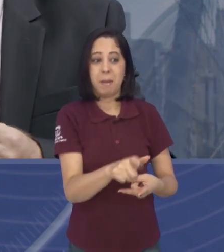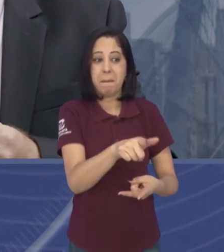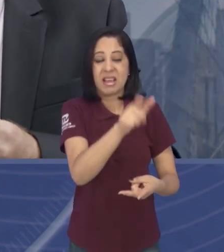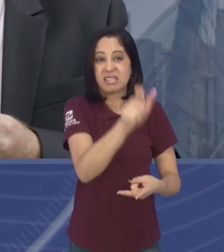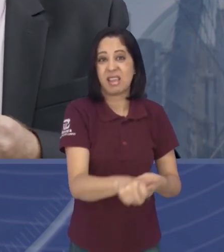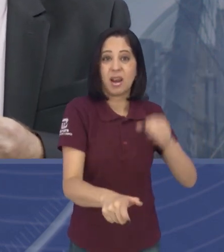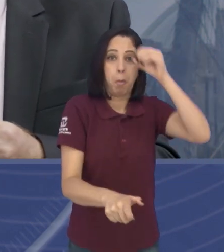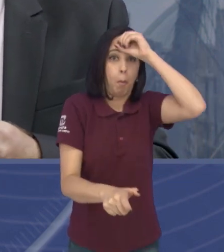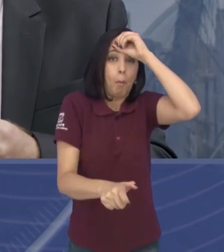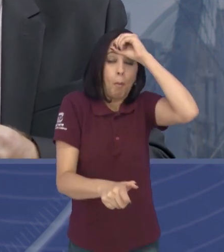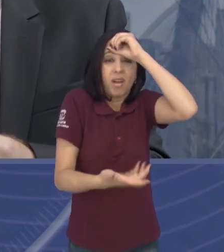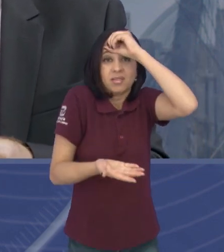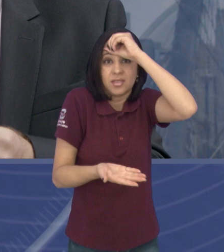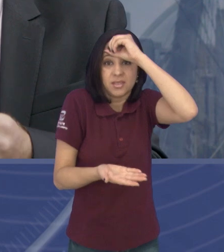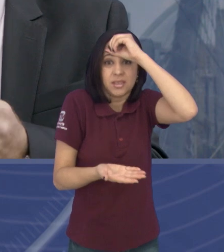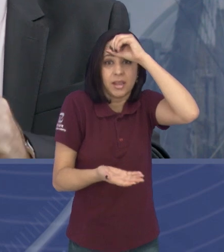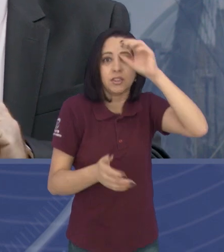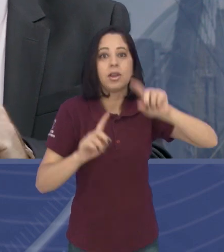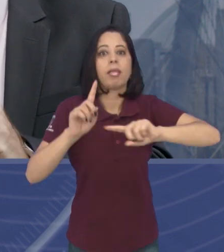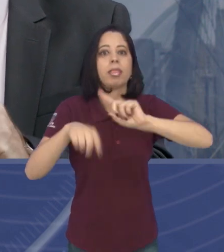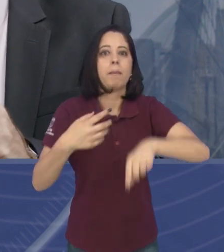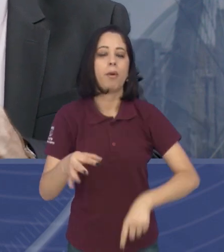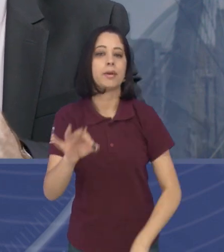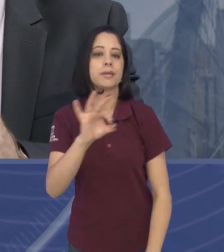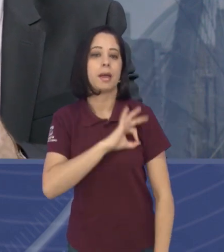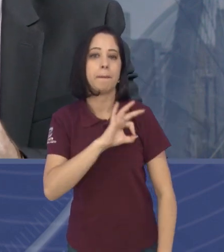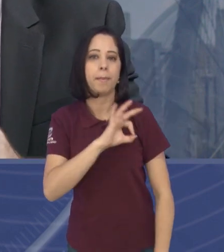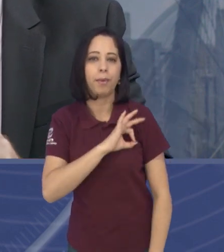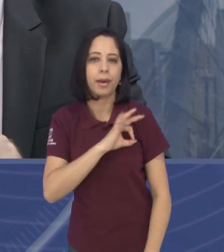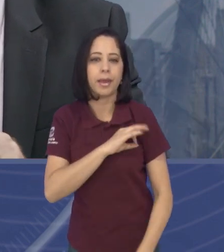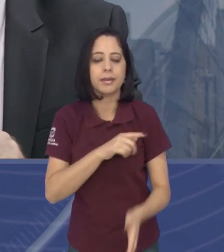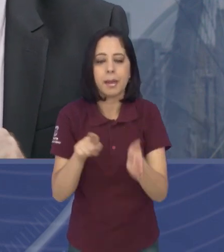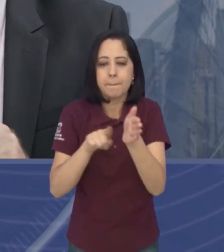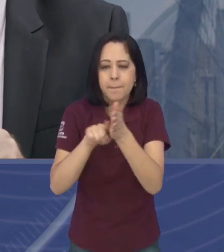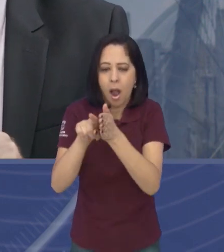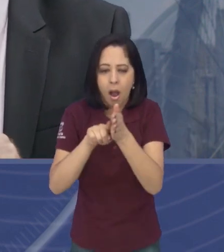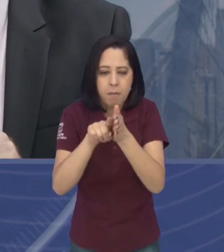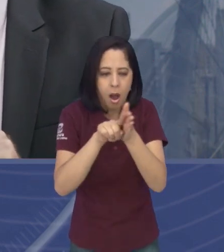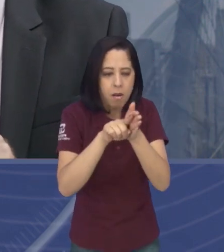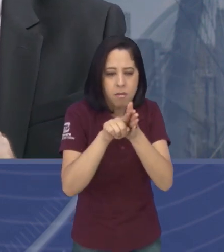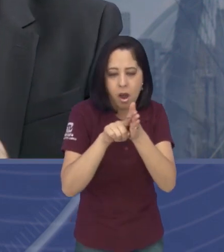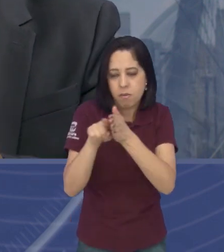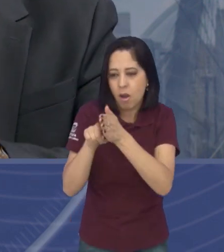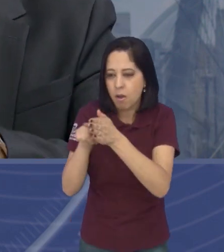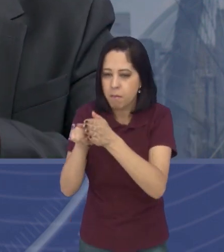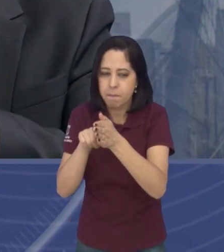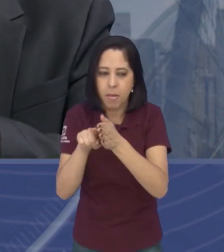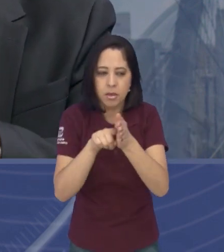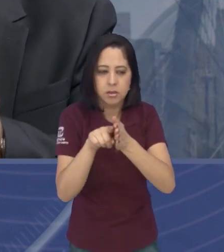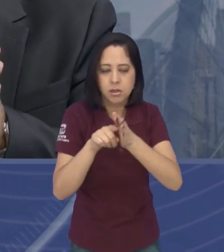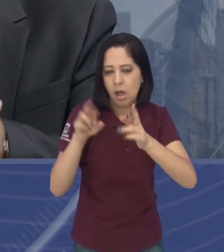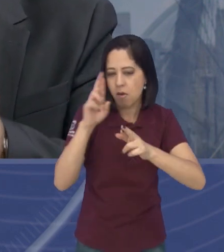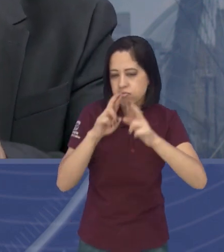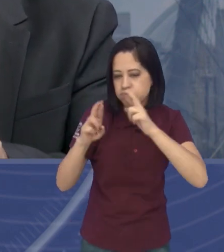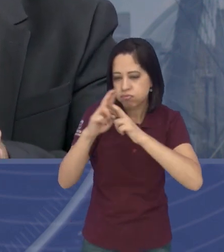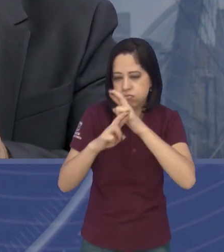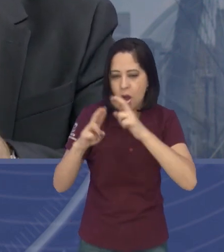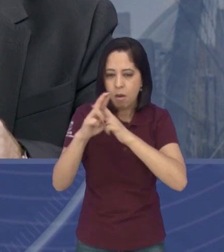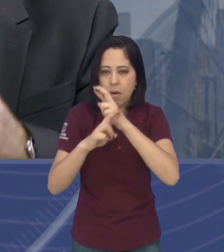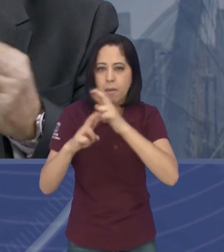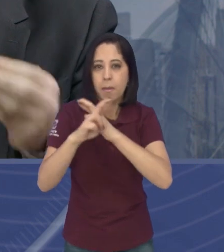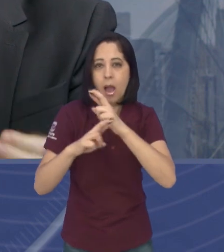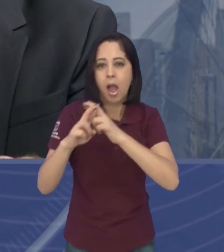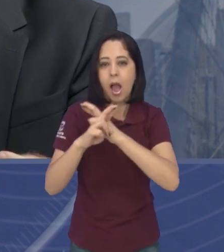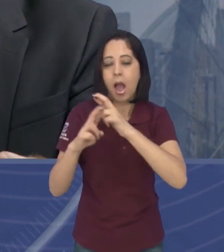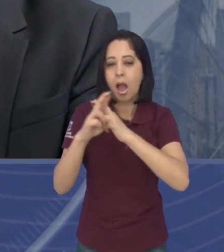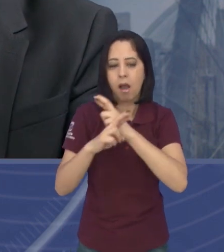vezes, quando ou a polícia ou a própria pessoa inicia algum tipo de investigação para ir atrás do golpista,